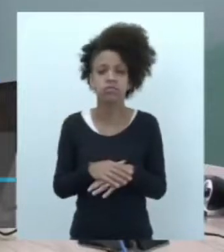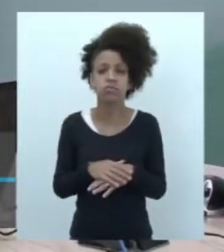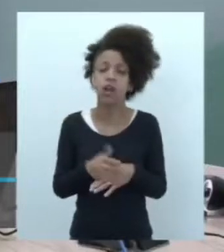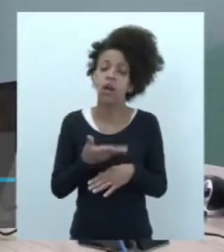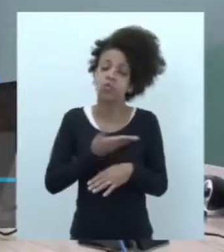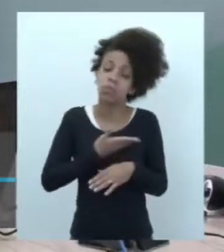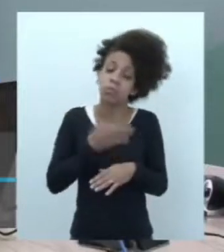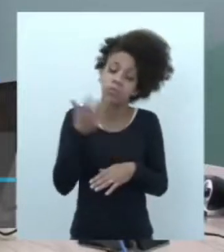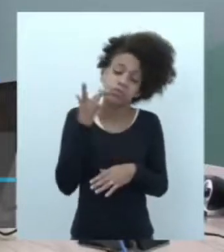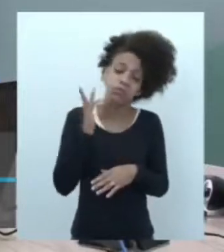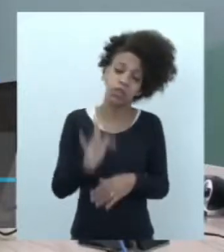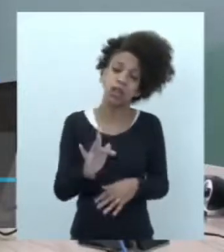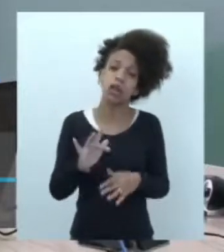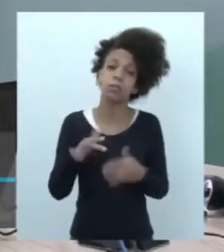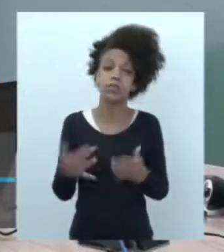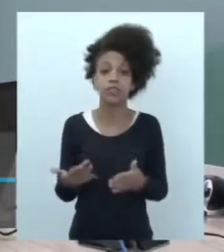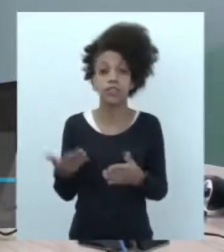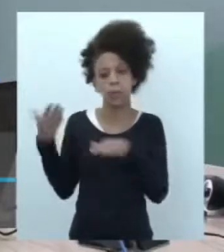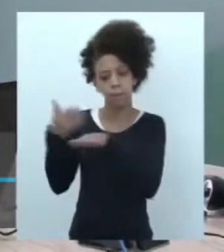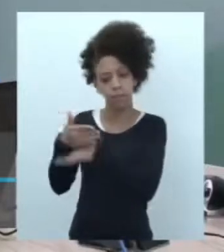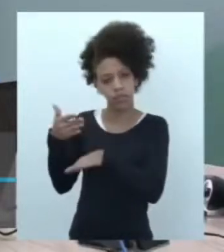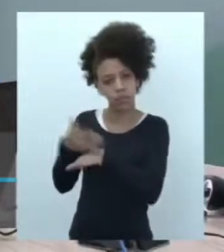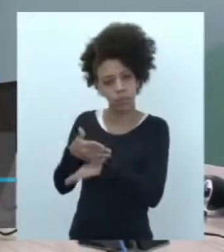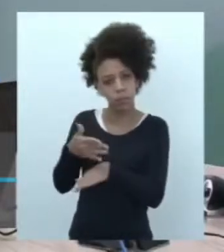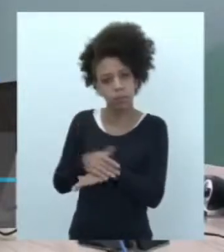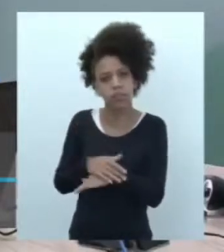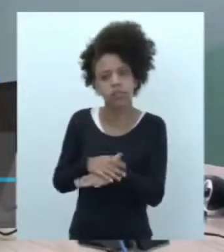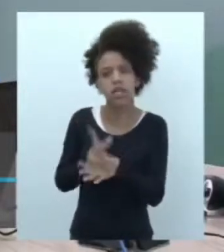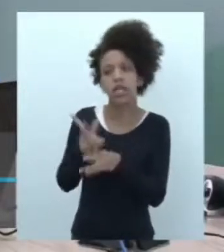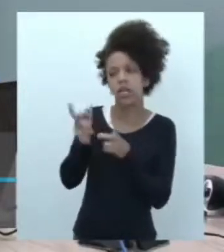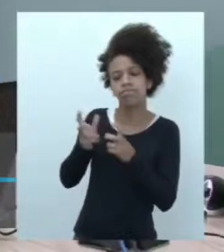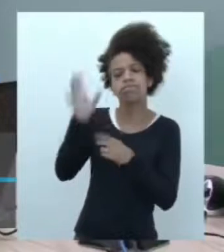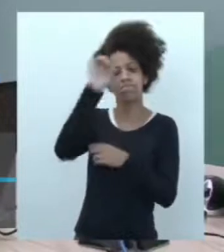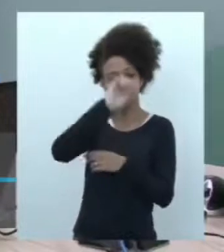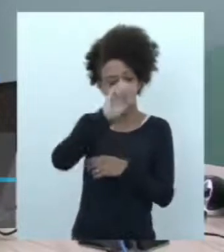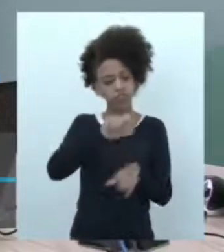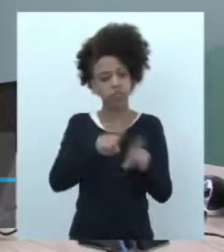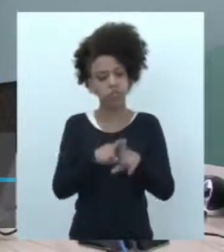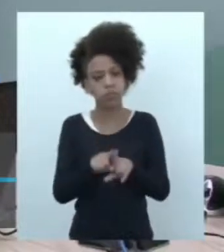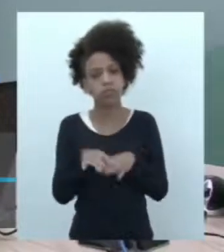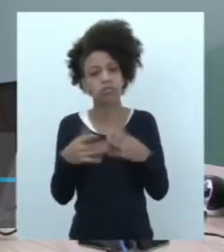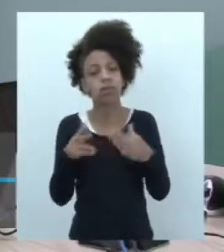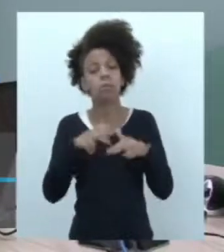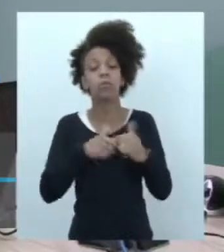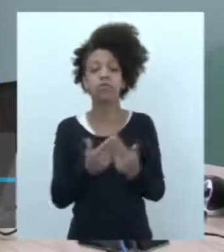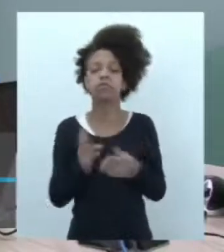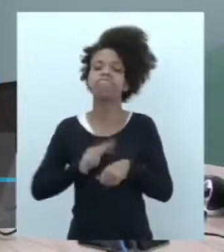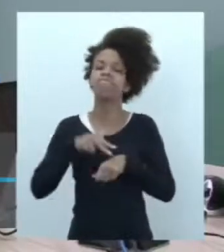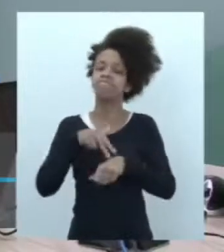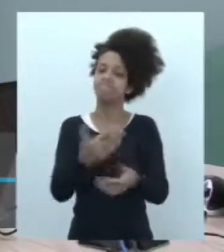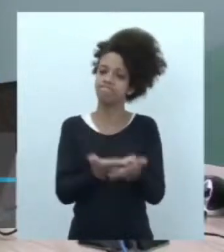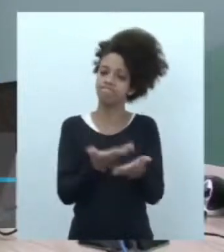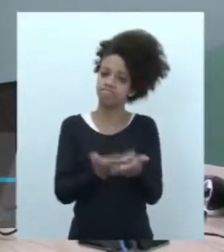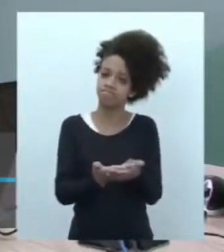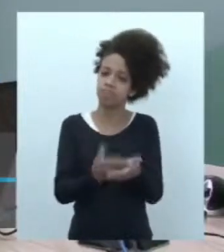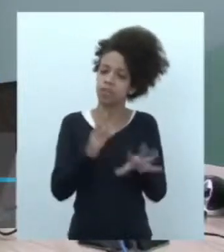não sabe, né, e a partir da sua participação ele aprende também, e é por isso que estamos aqui, né, para contribuir com esse processo